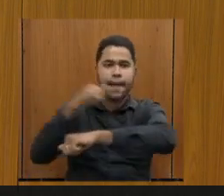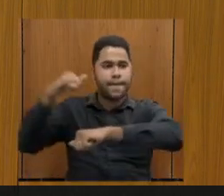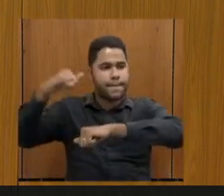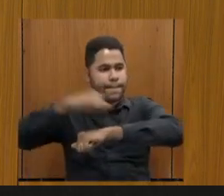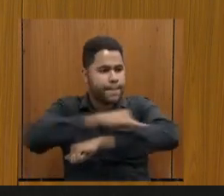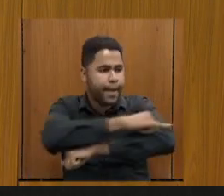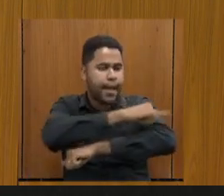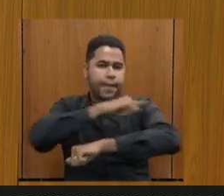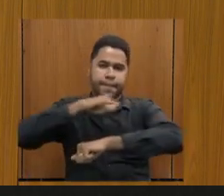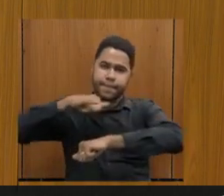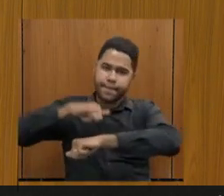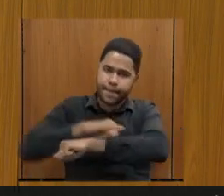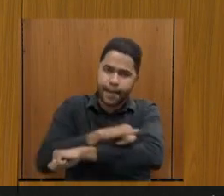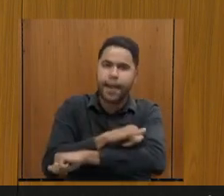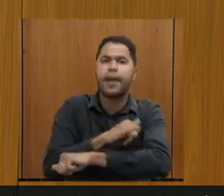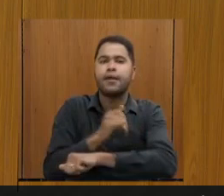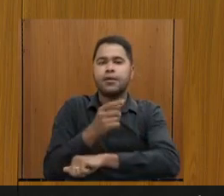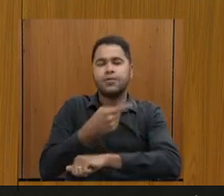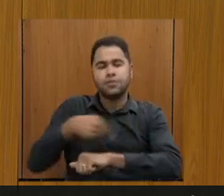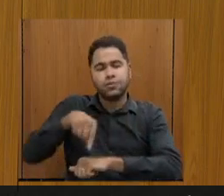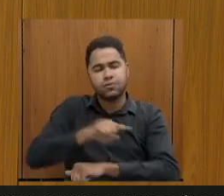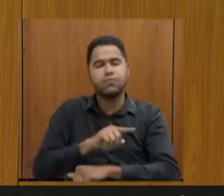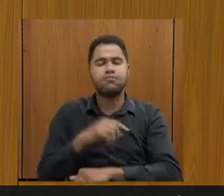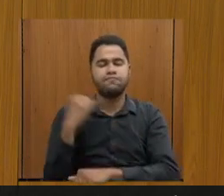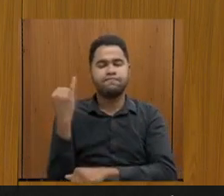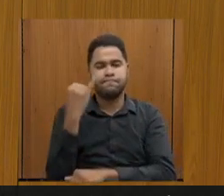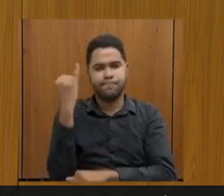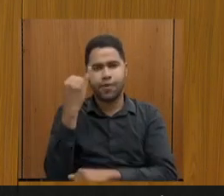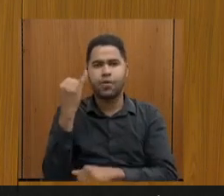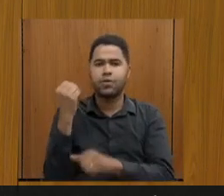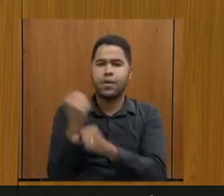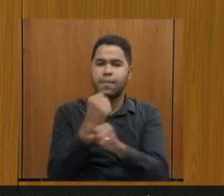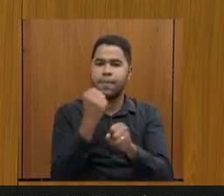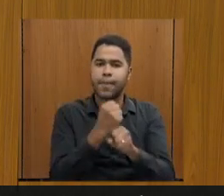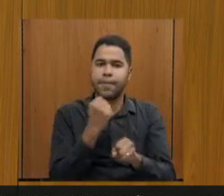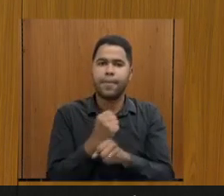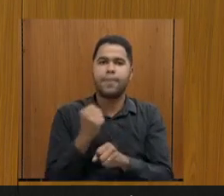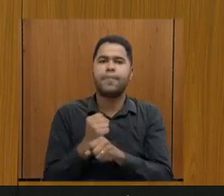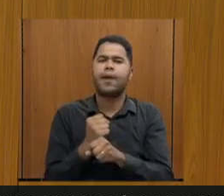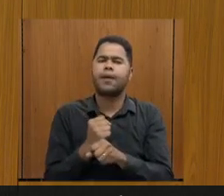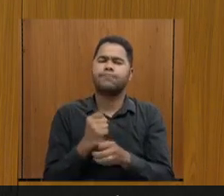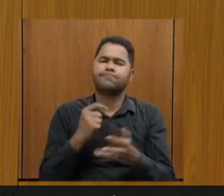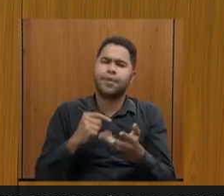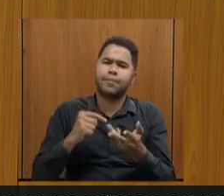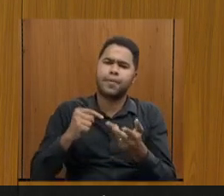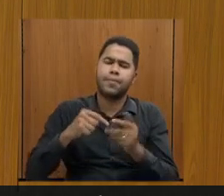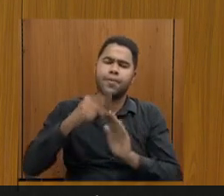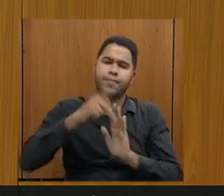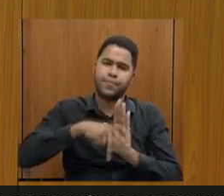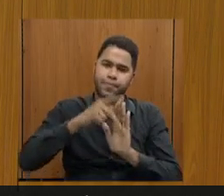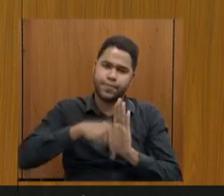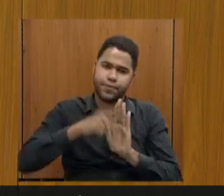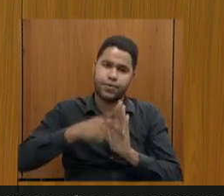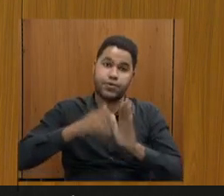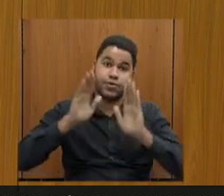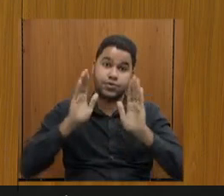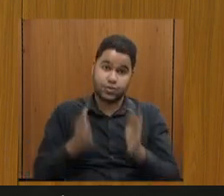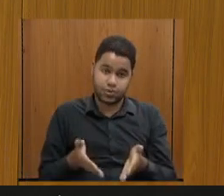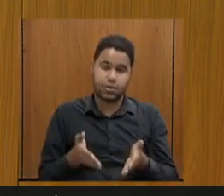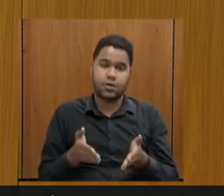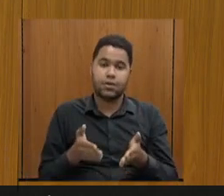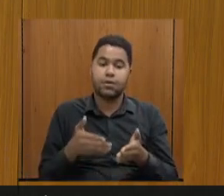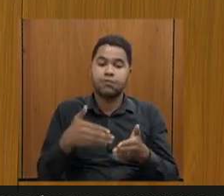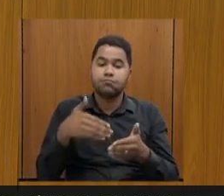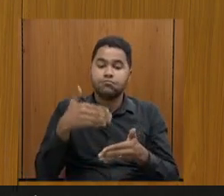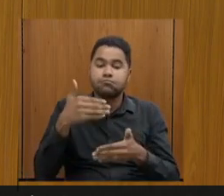aço acho importante demais esse terminal com a construção dos hangares com esse novo projeto que já está